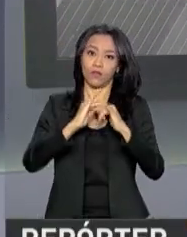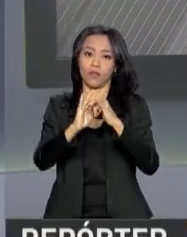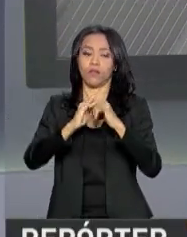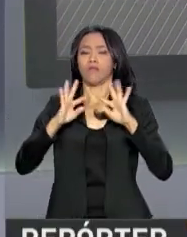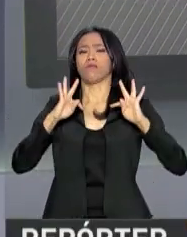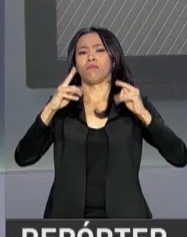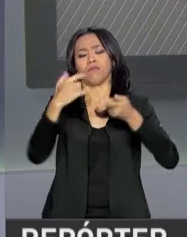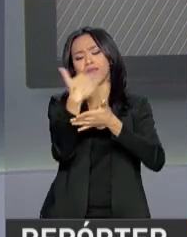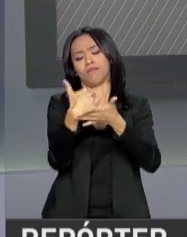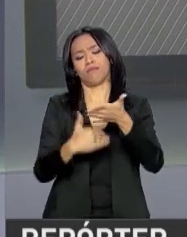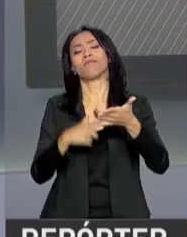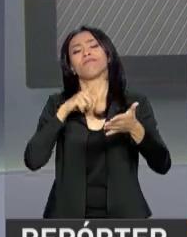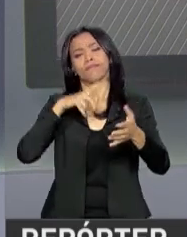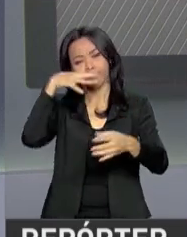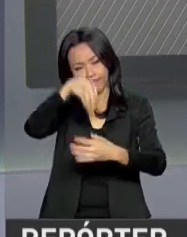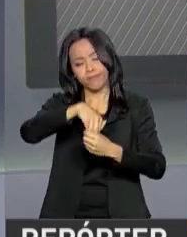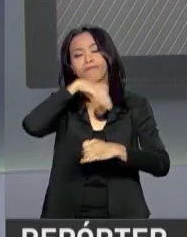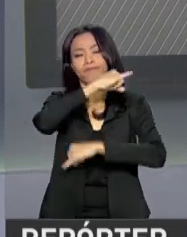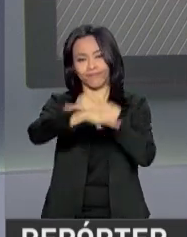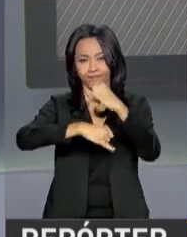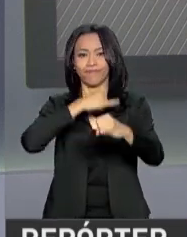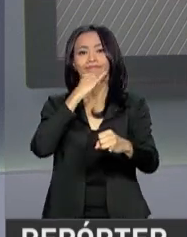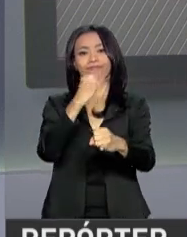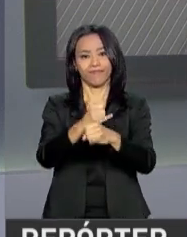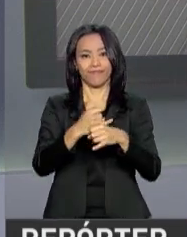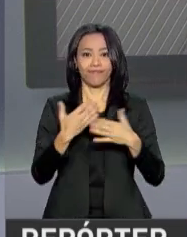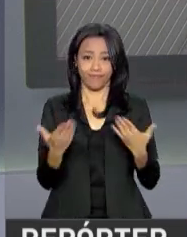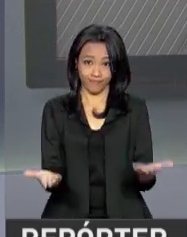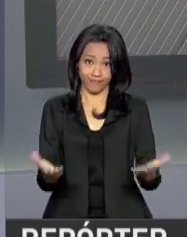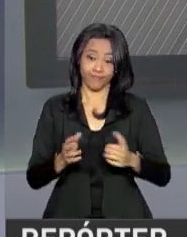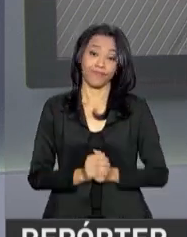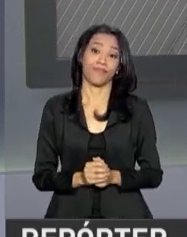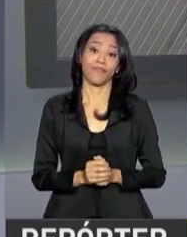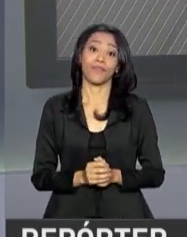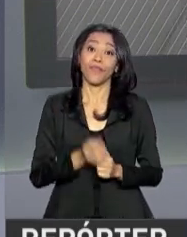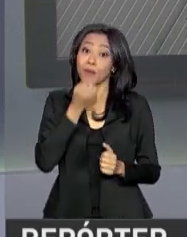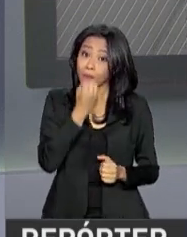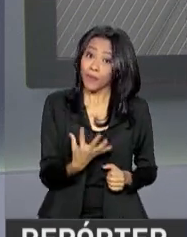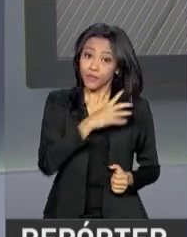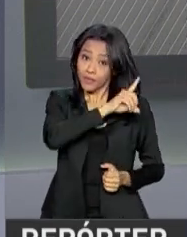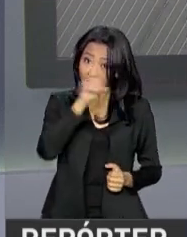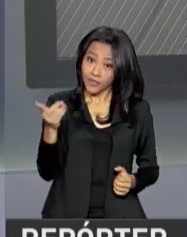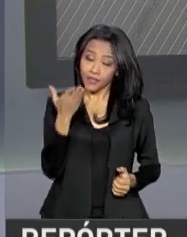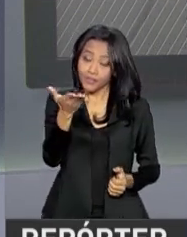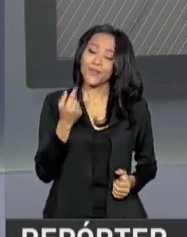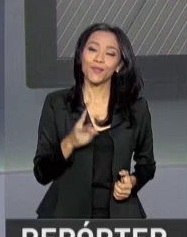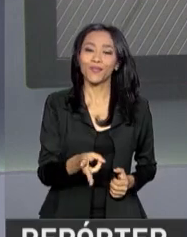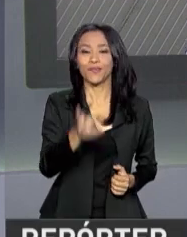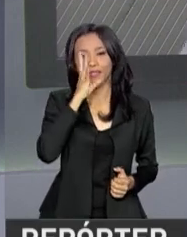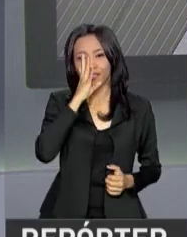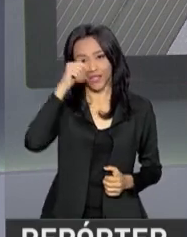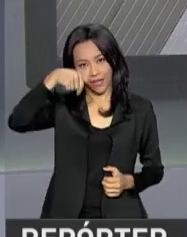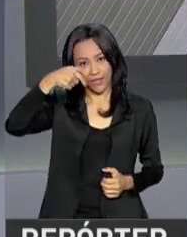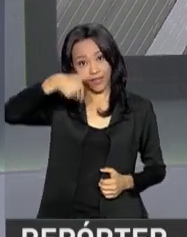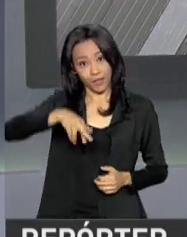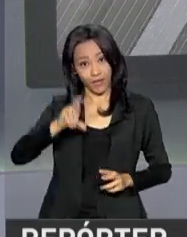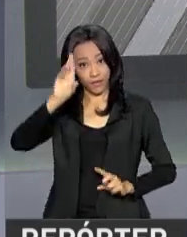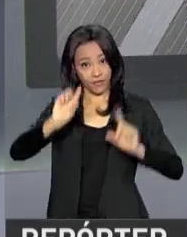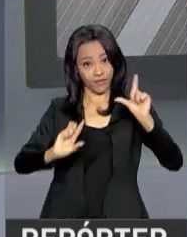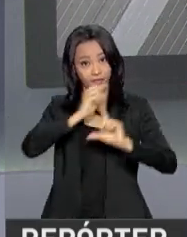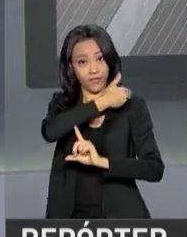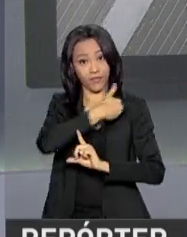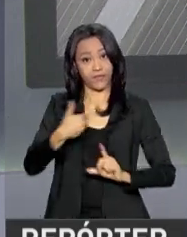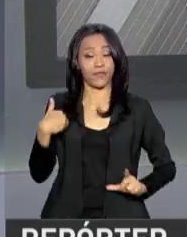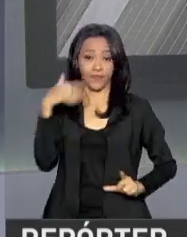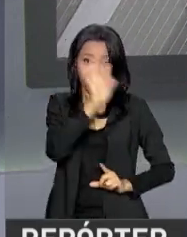e toda a nossa programação também está na página da nbr na internet um bom dia pra você e continue com a gente aqui na nbr a tv